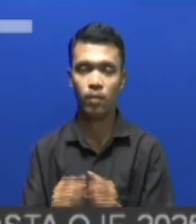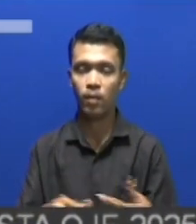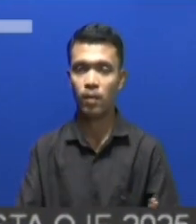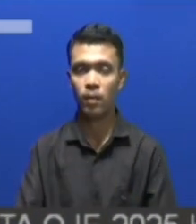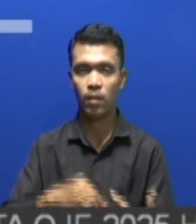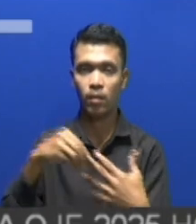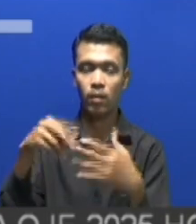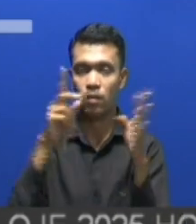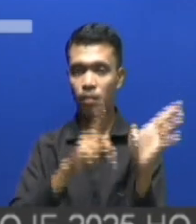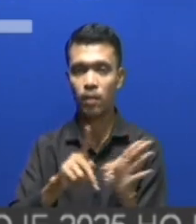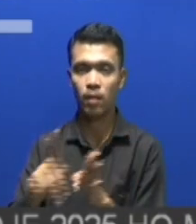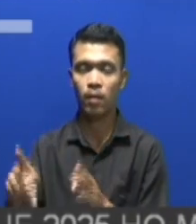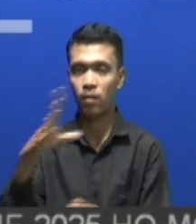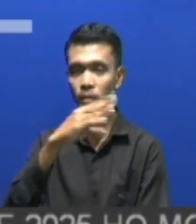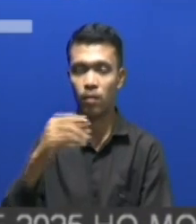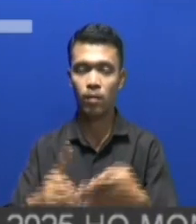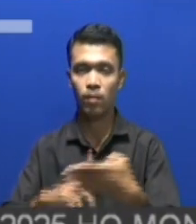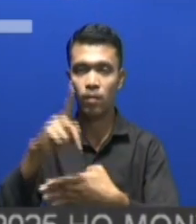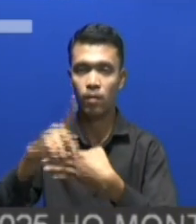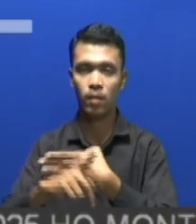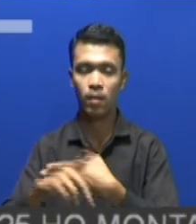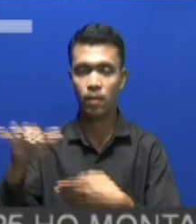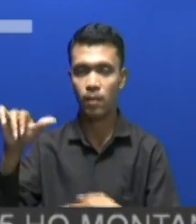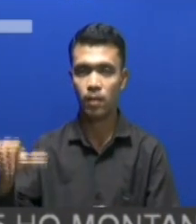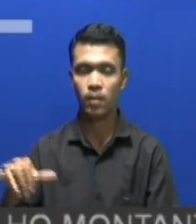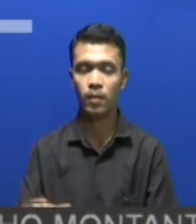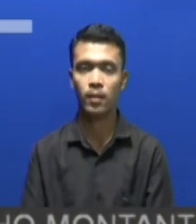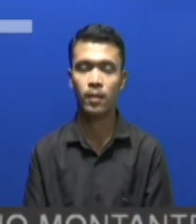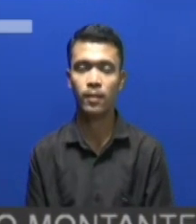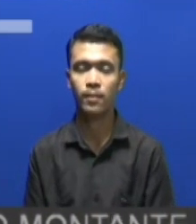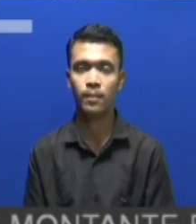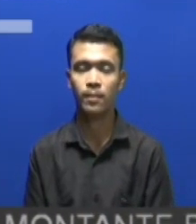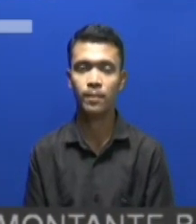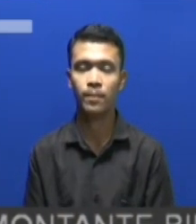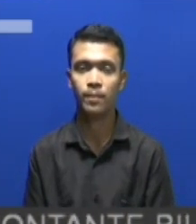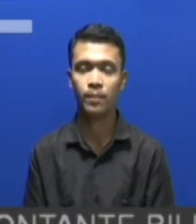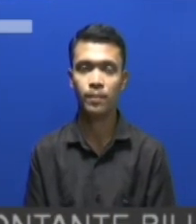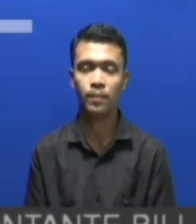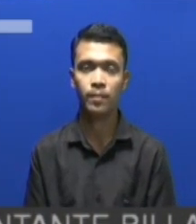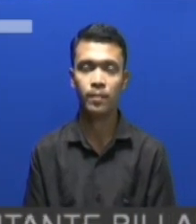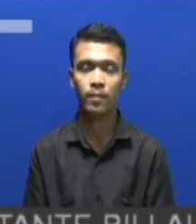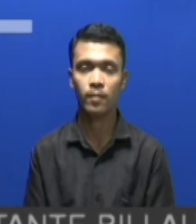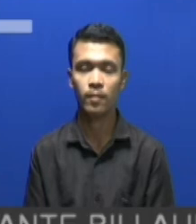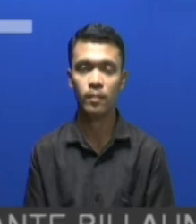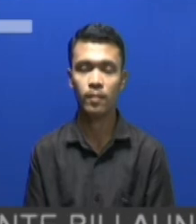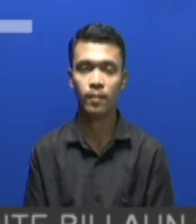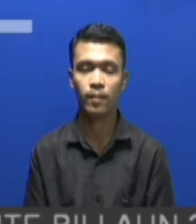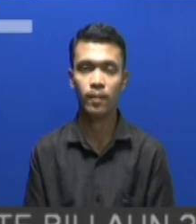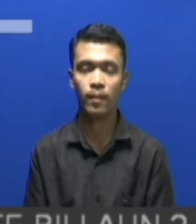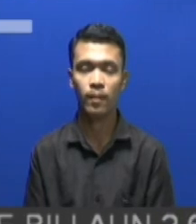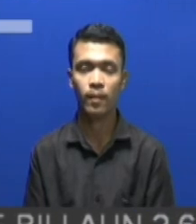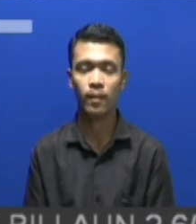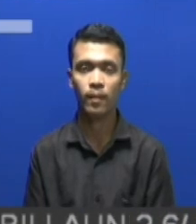no programa será. E uma honra estamos a receber aqui no Salão Nobre da Câmara Municipal de Coimbra uma